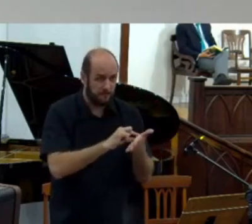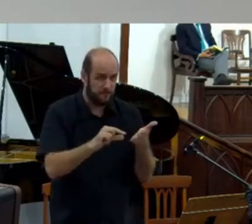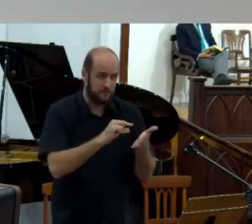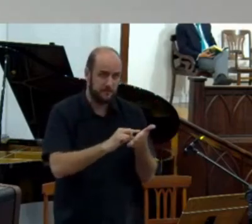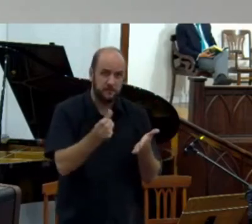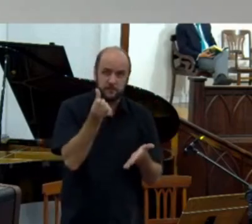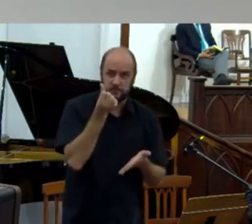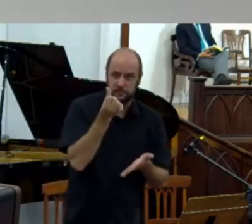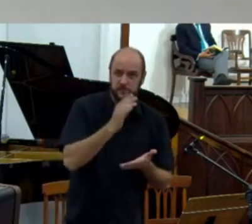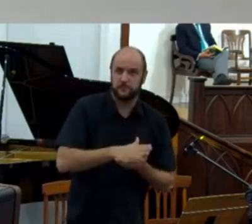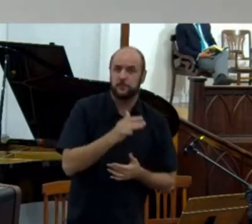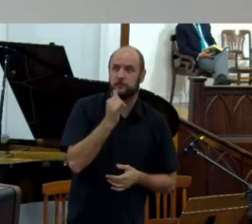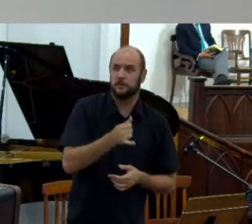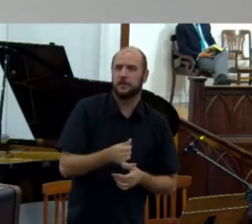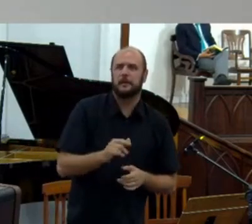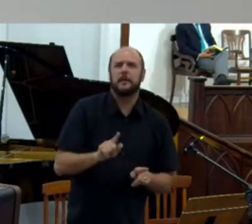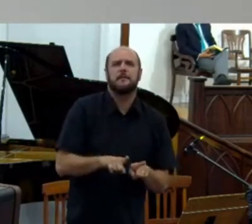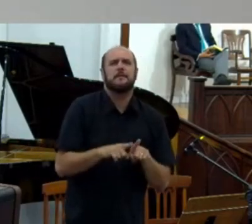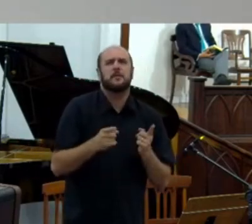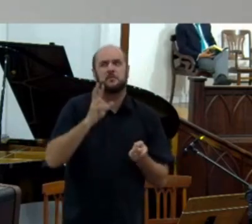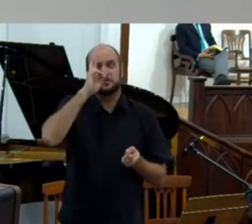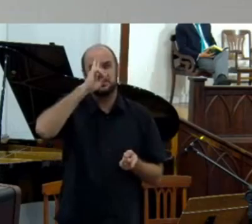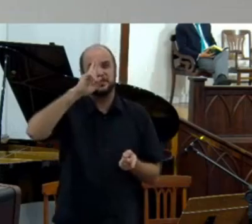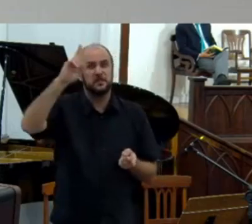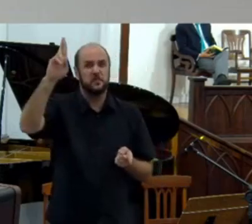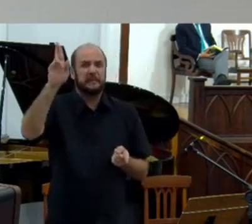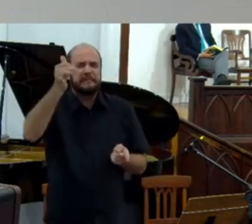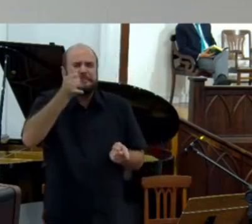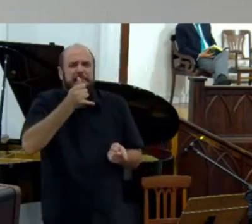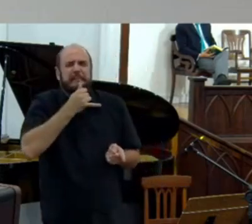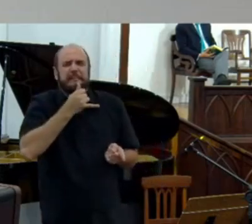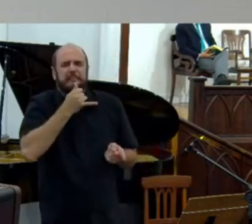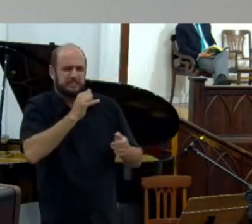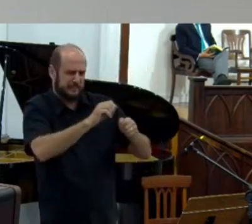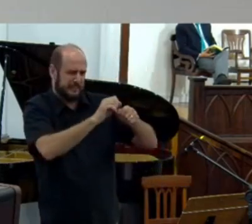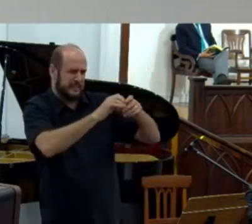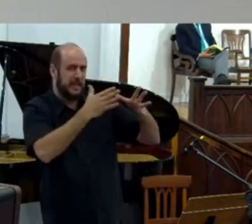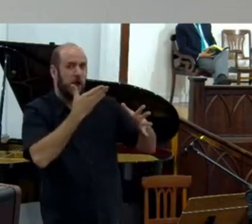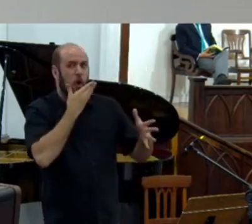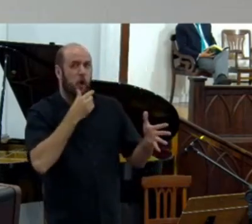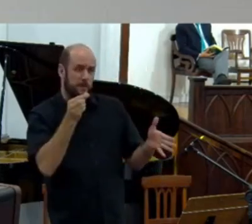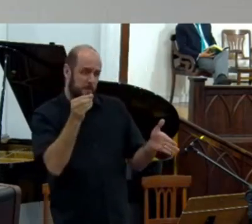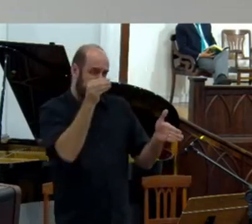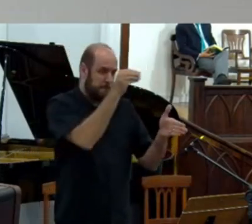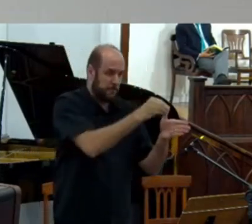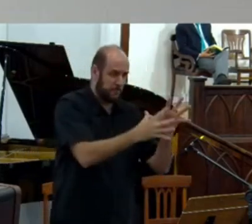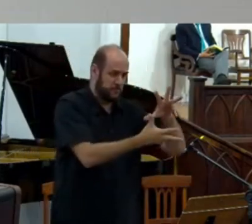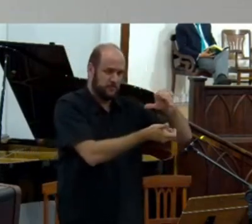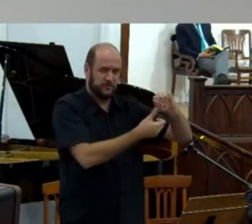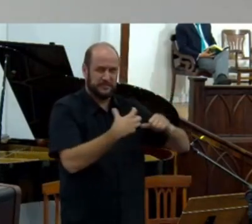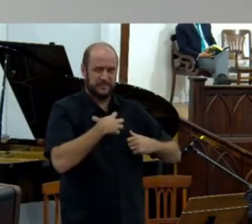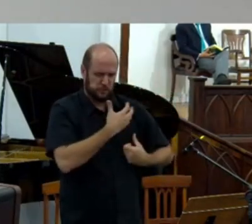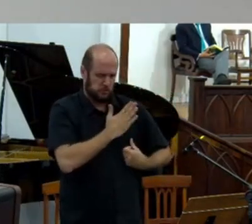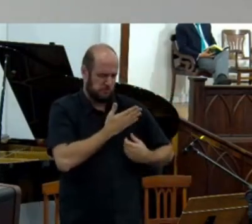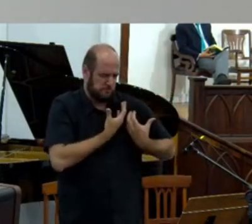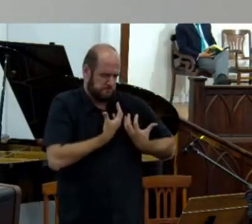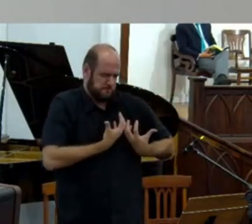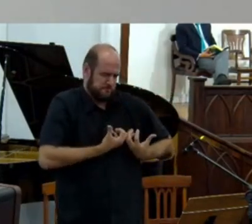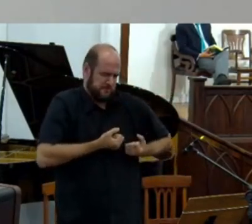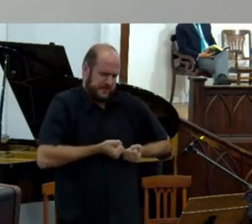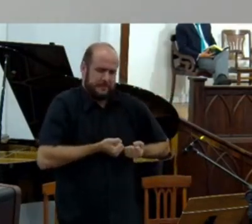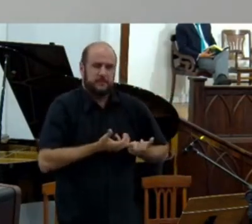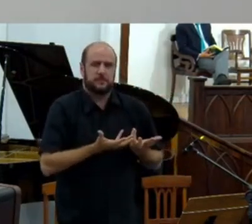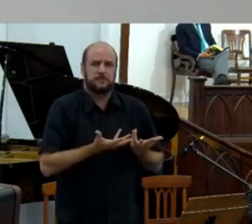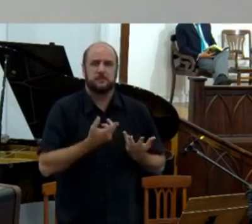6. Então o Senhor ficou triste por haver feito o ser humano na terra. e isso lhe pesou no coração. Meus irmãos,